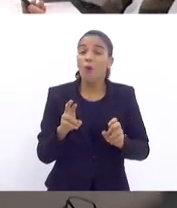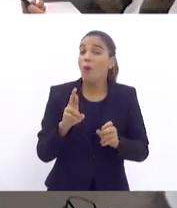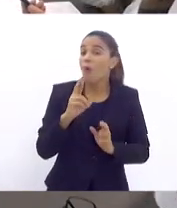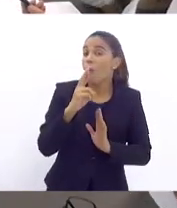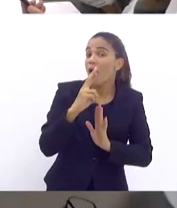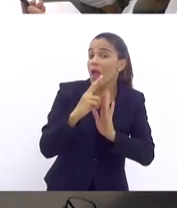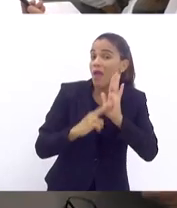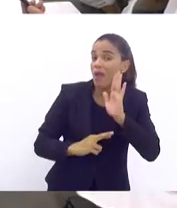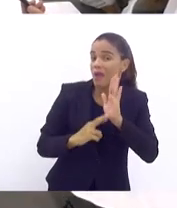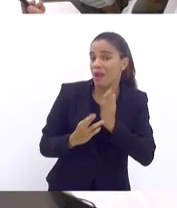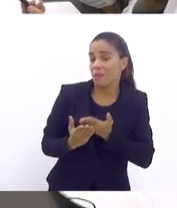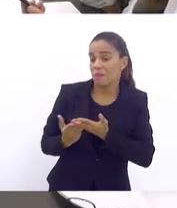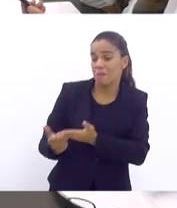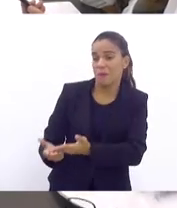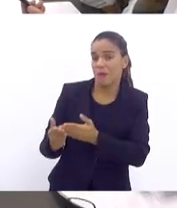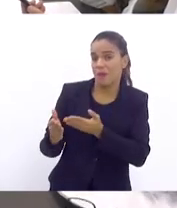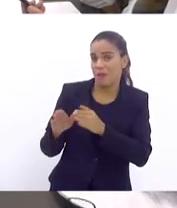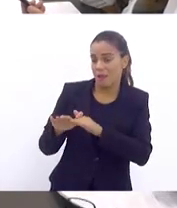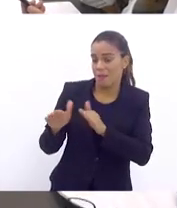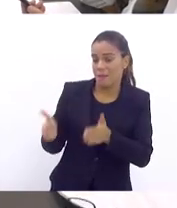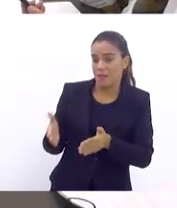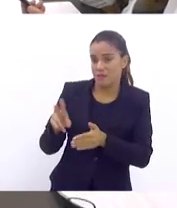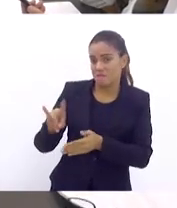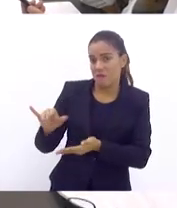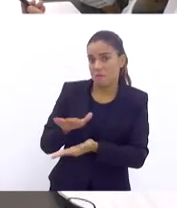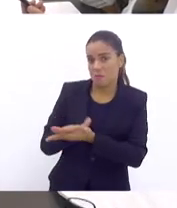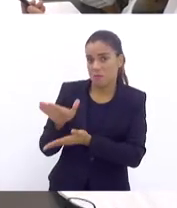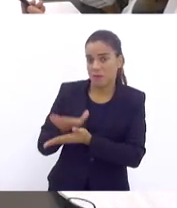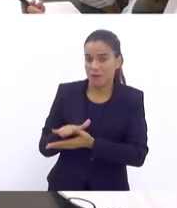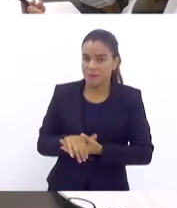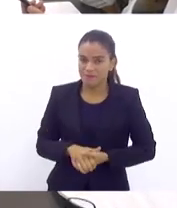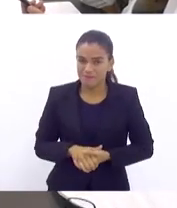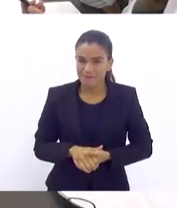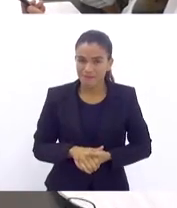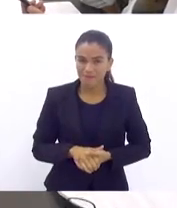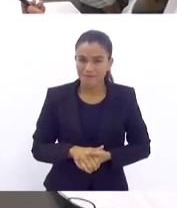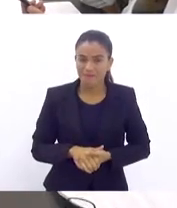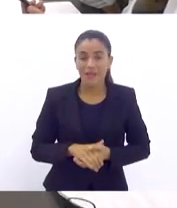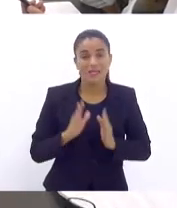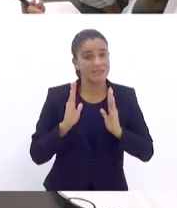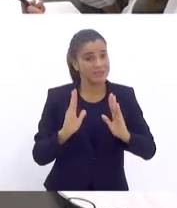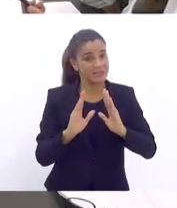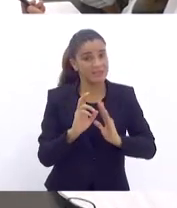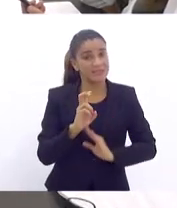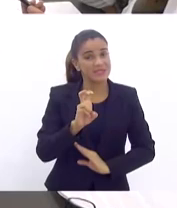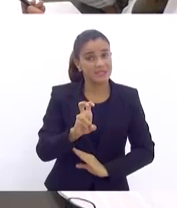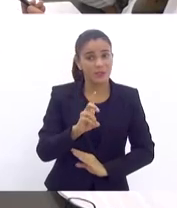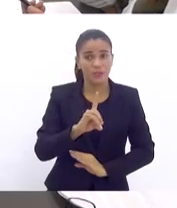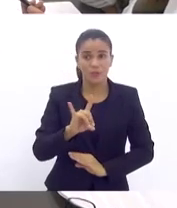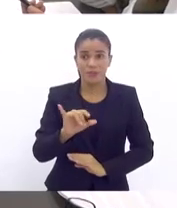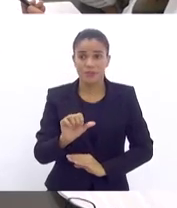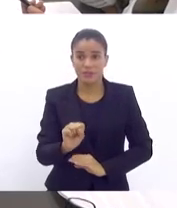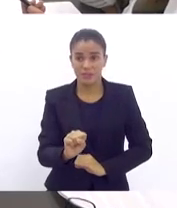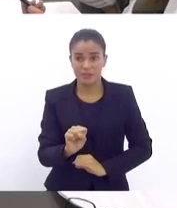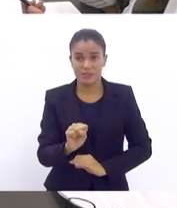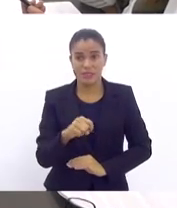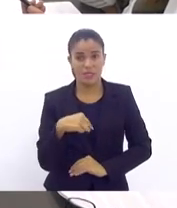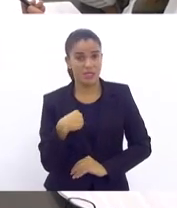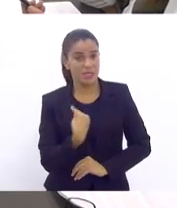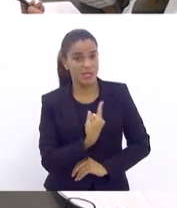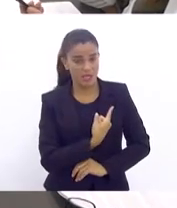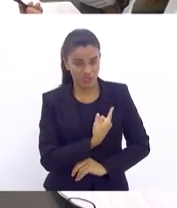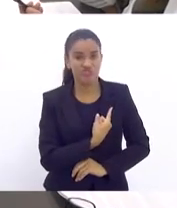a mesa que será publicado em tese nos cinco dias E aí a gente cria